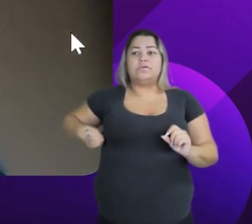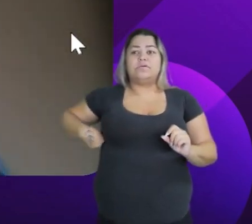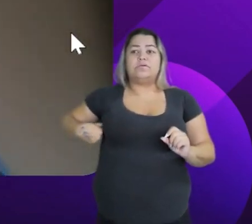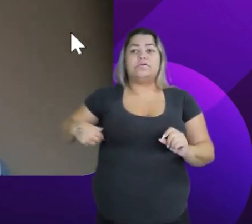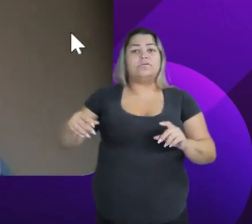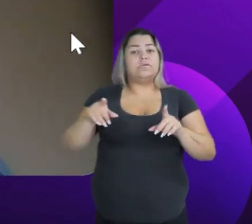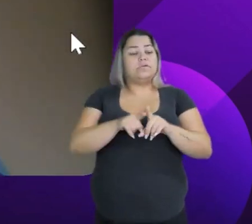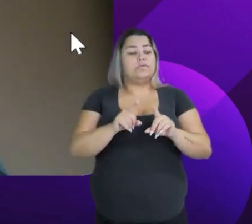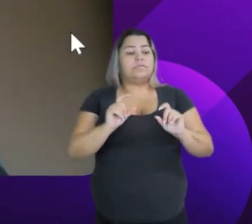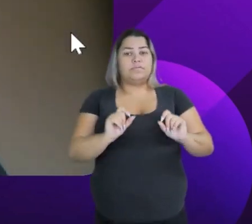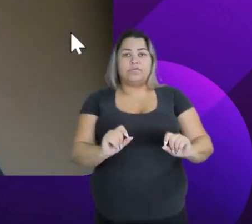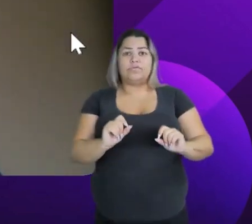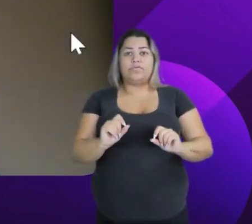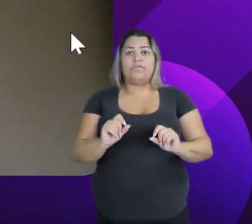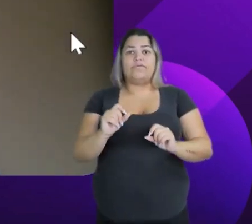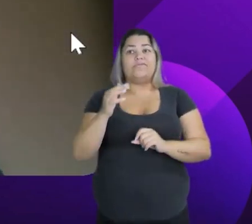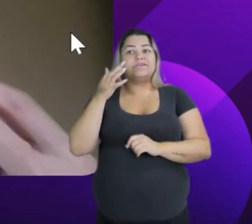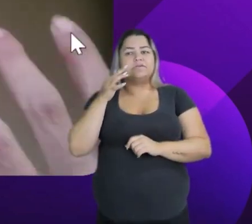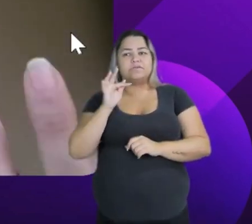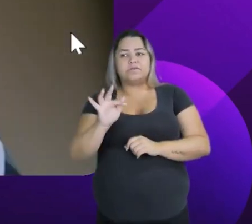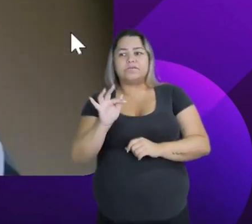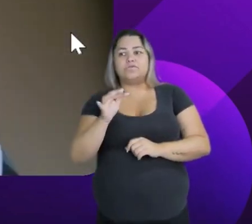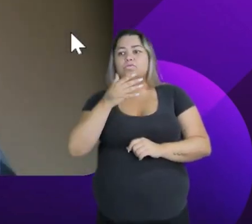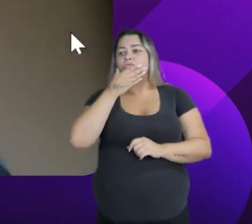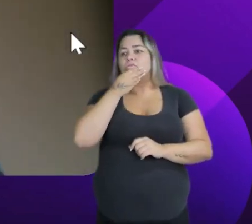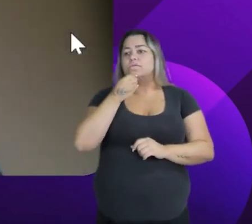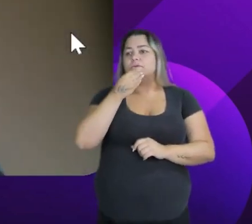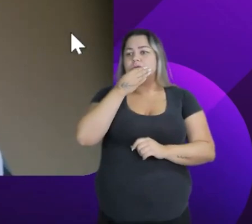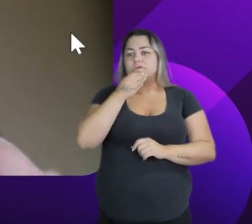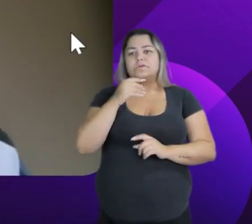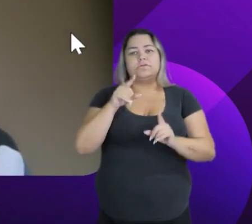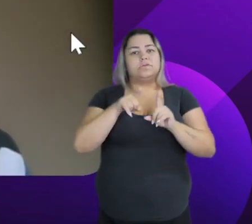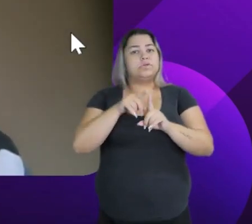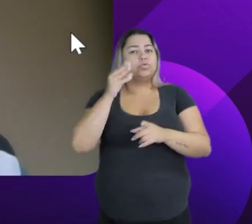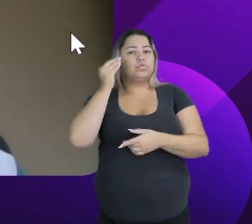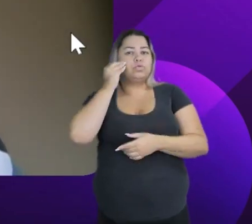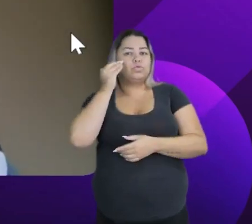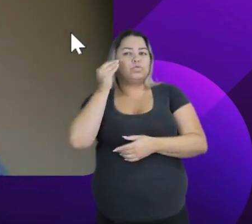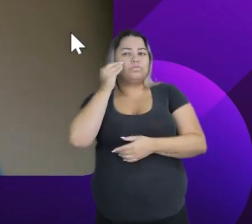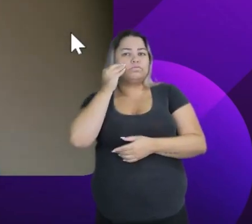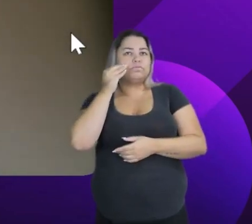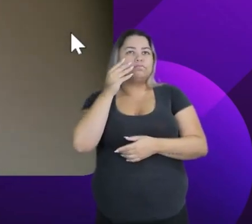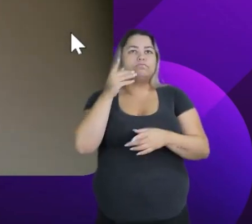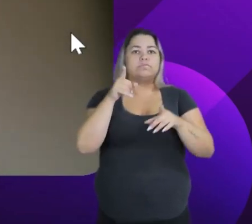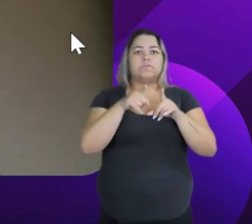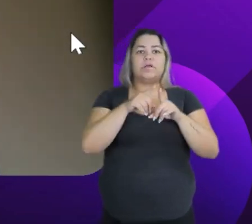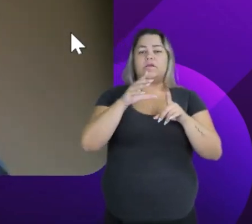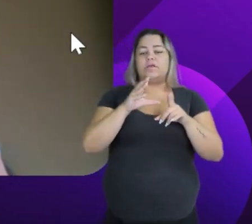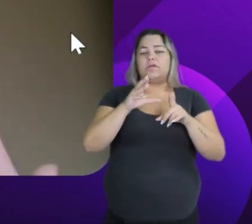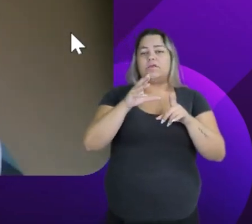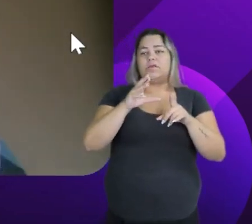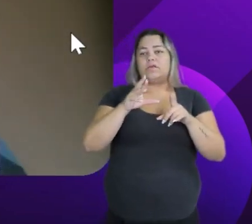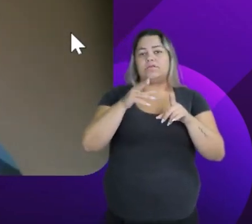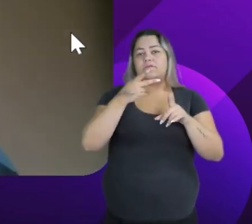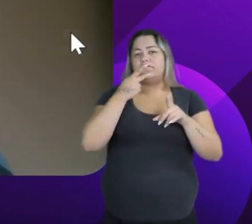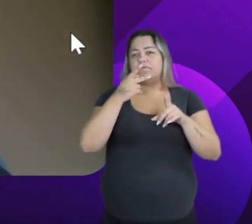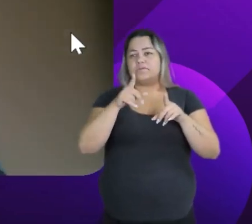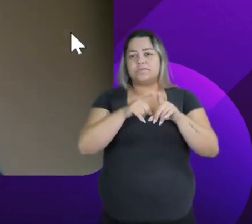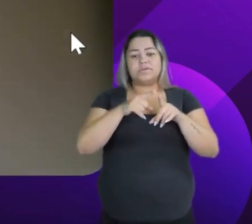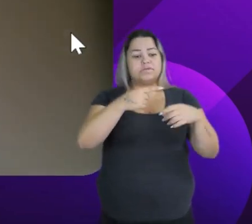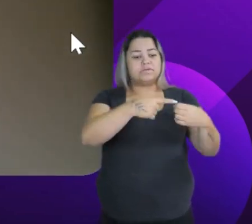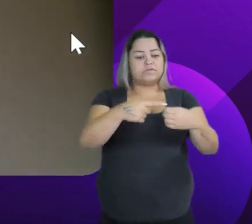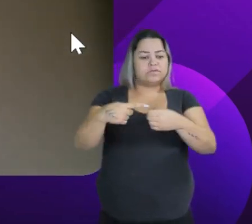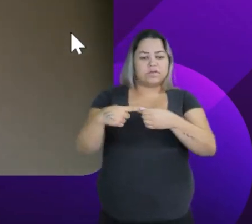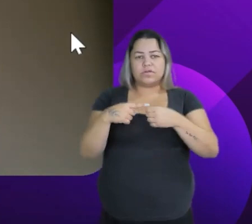um geógrafo francês, e ele tentou trazer um pouco essa crítica social como pano de fundo e para quem que essa cidade